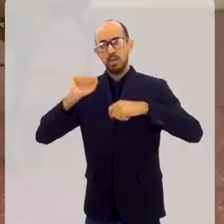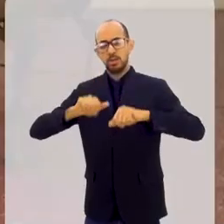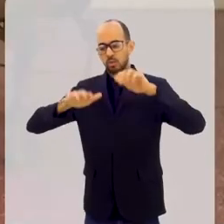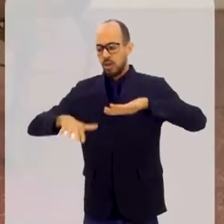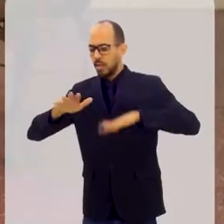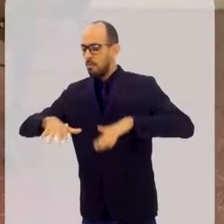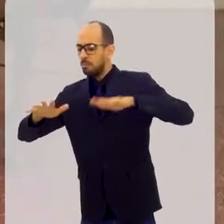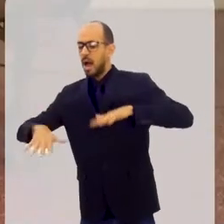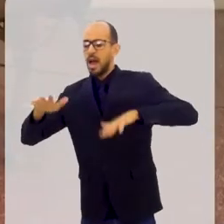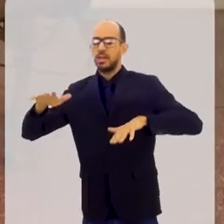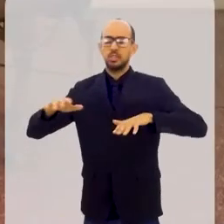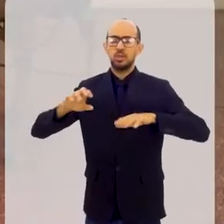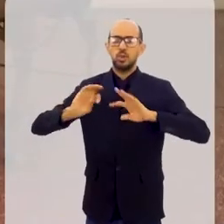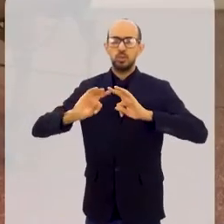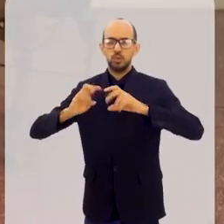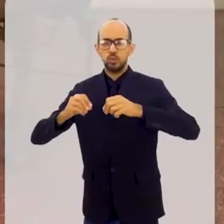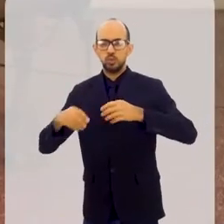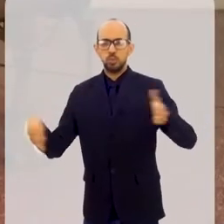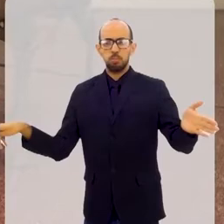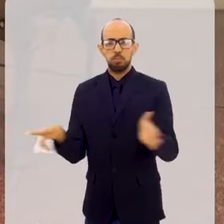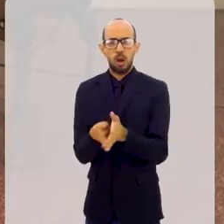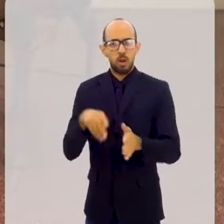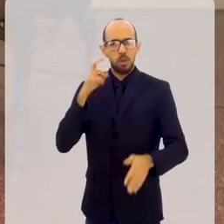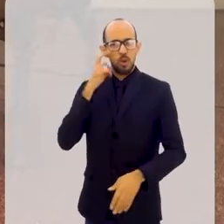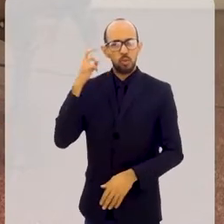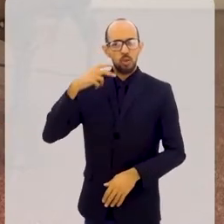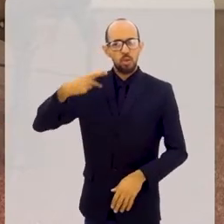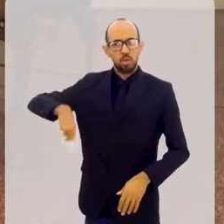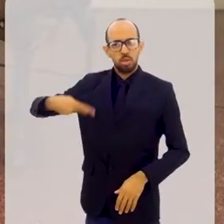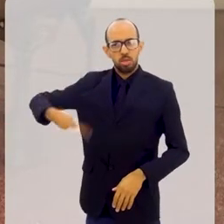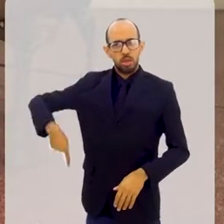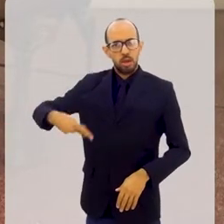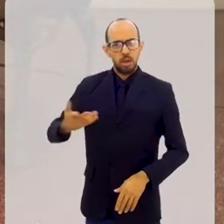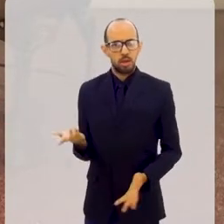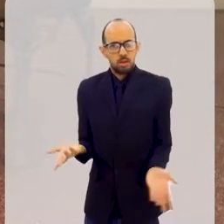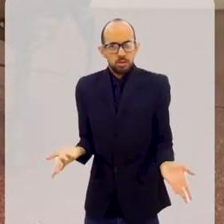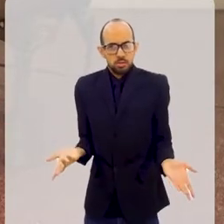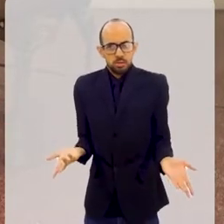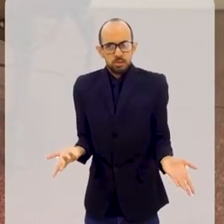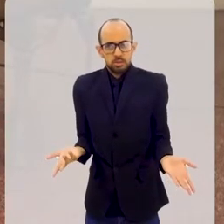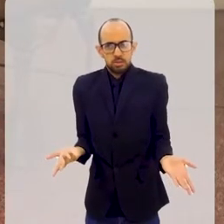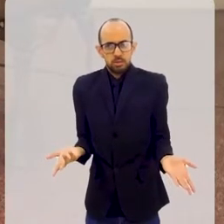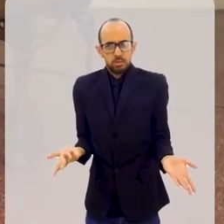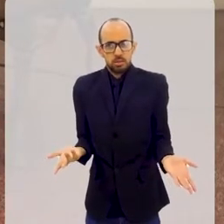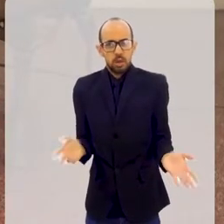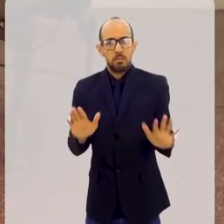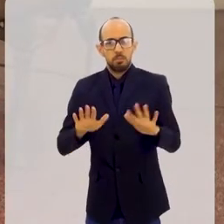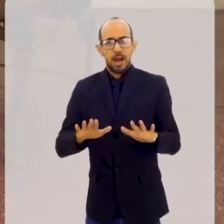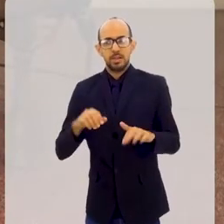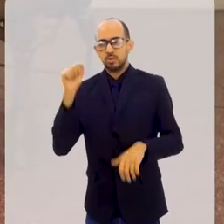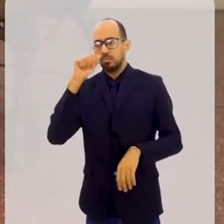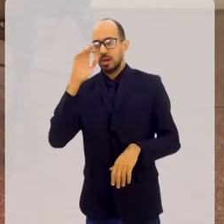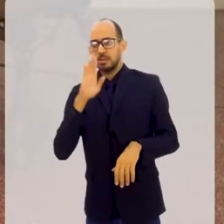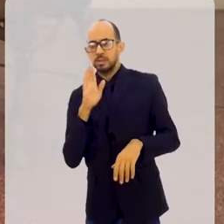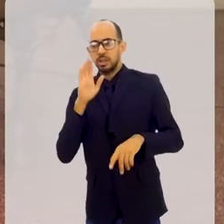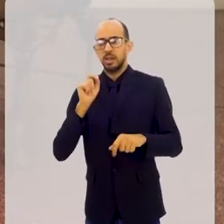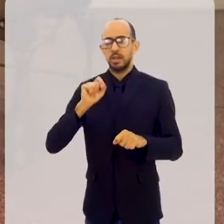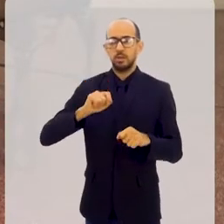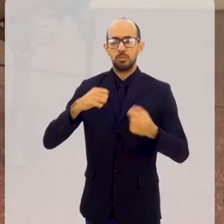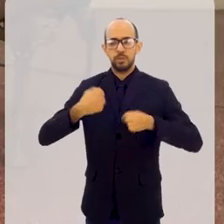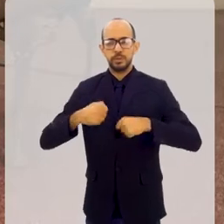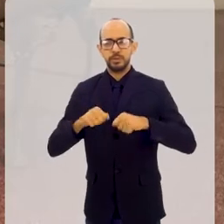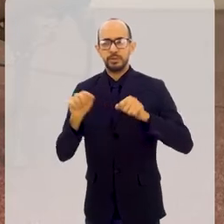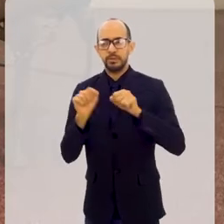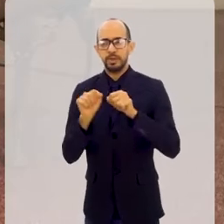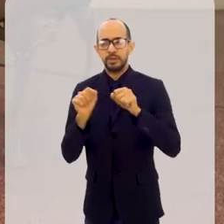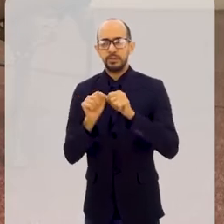com a tabaco com tambor com tudo com música de tudo só que para o Brasil tem